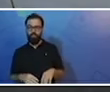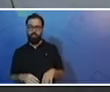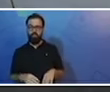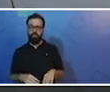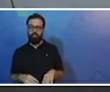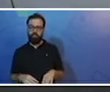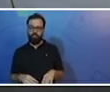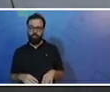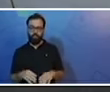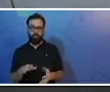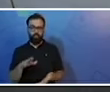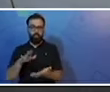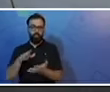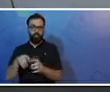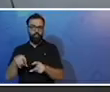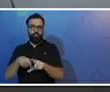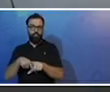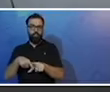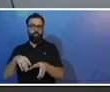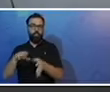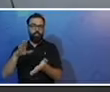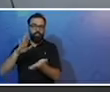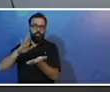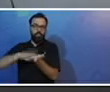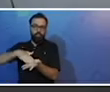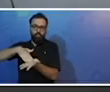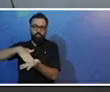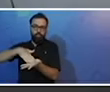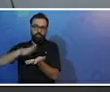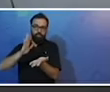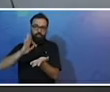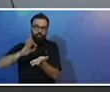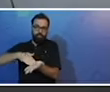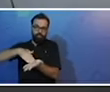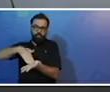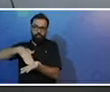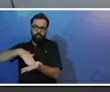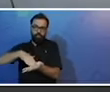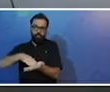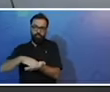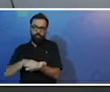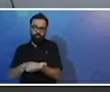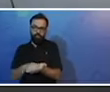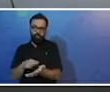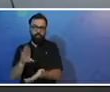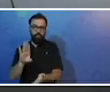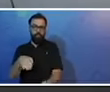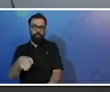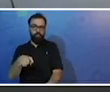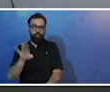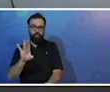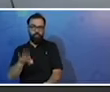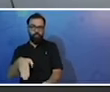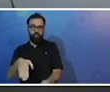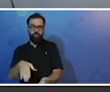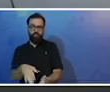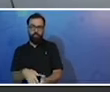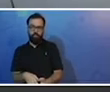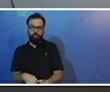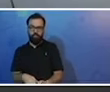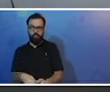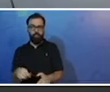vão pisar o pé como se você estivesse pisando num pedal de alguma coisa tá E